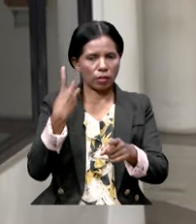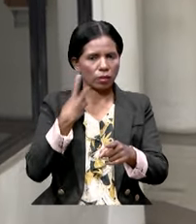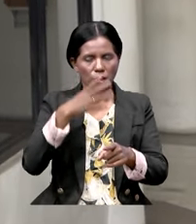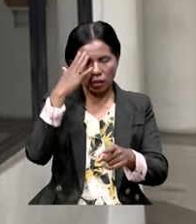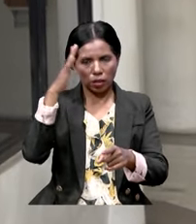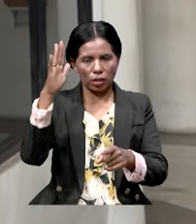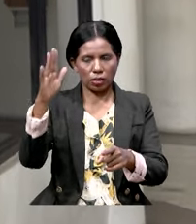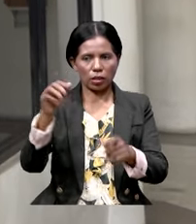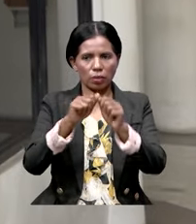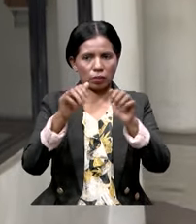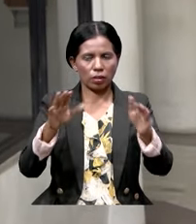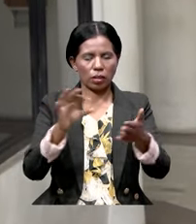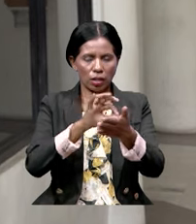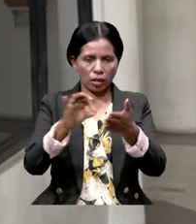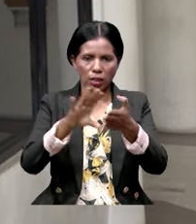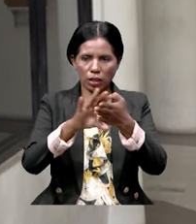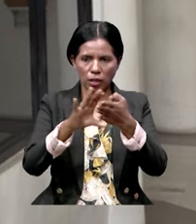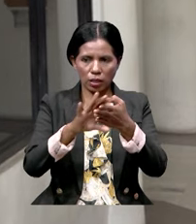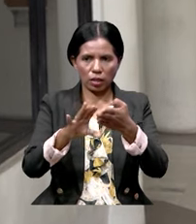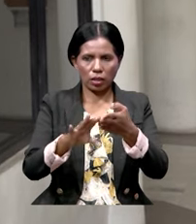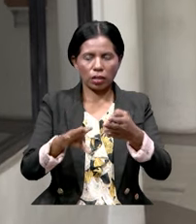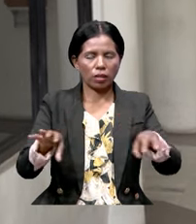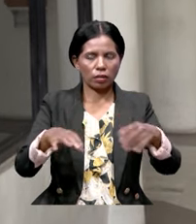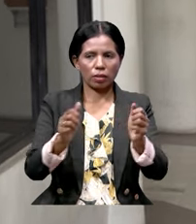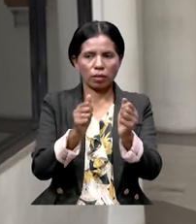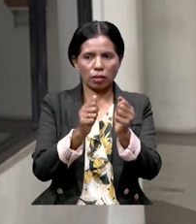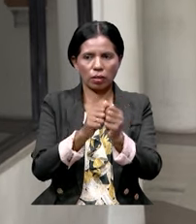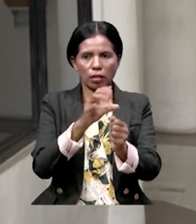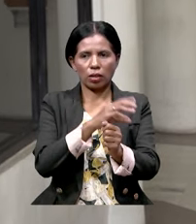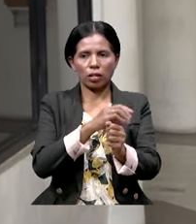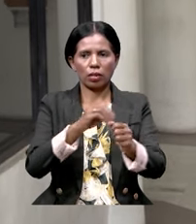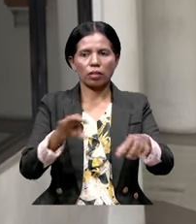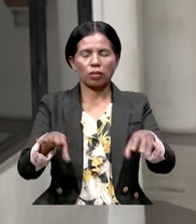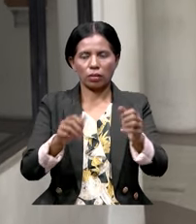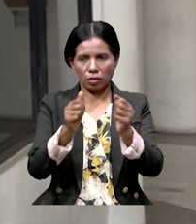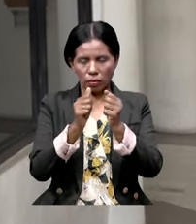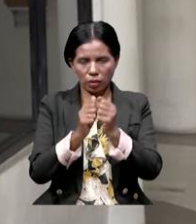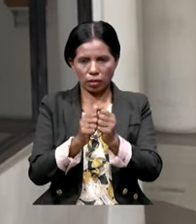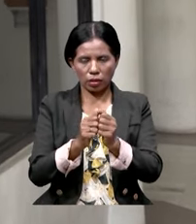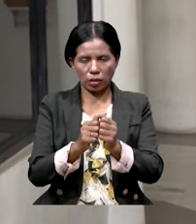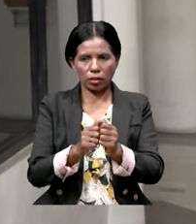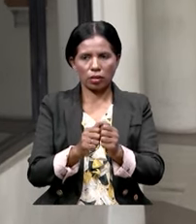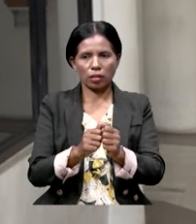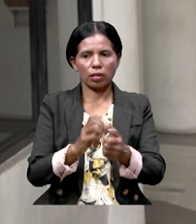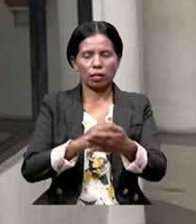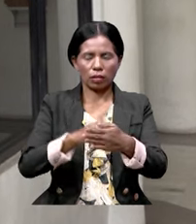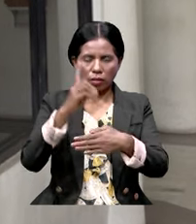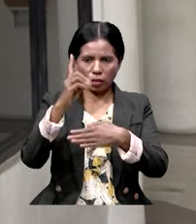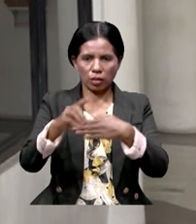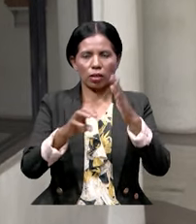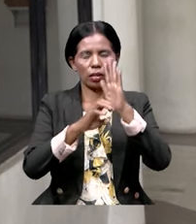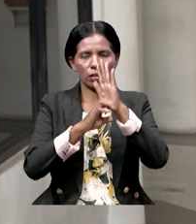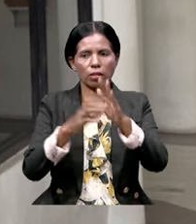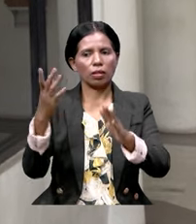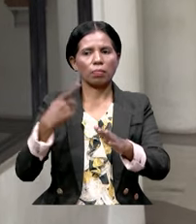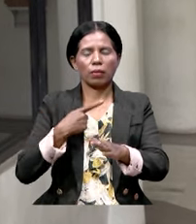parte administración de liu ia carta ruma ia sistema elaboración trabajo ruma ka ia sistema de desenvolvimento ejemplo ia parlamento